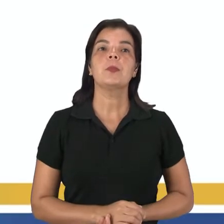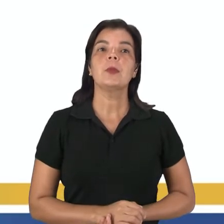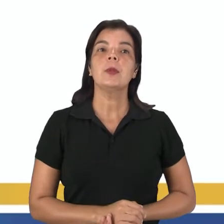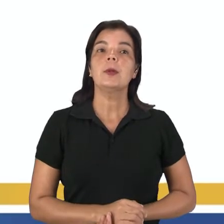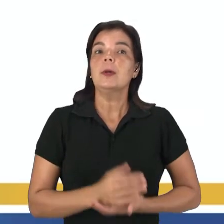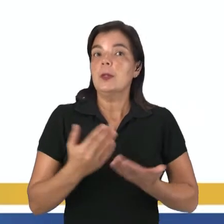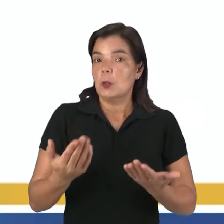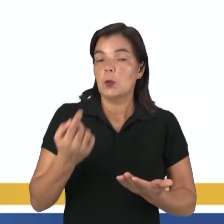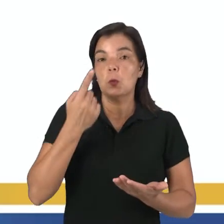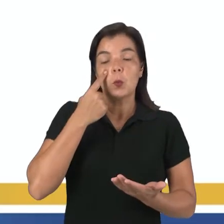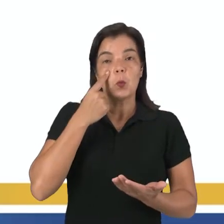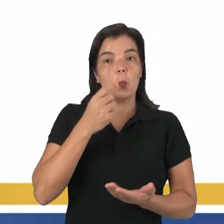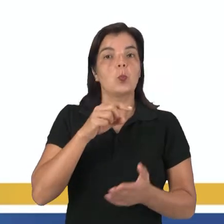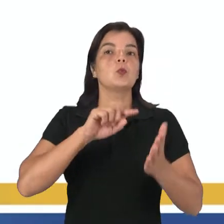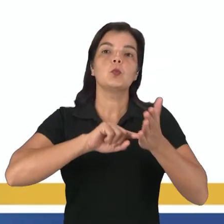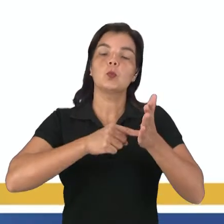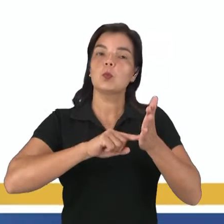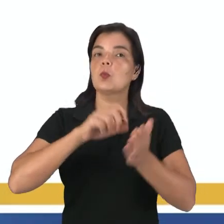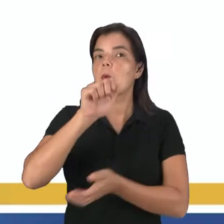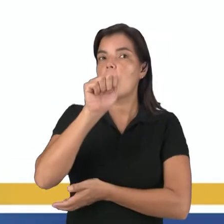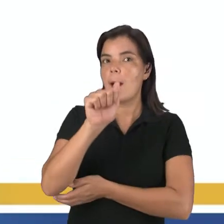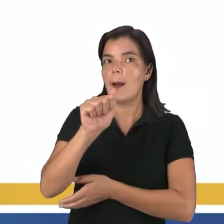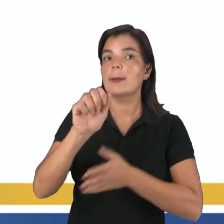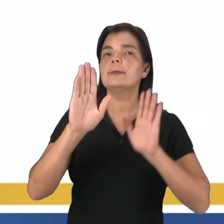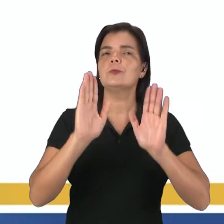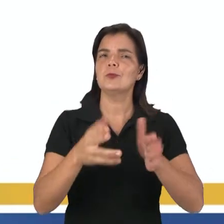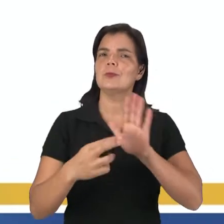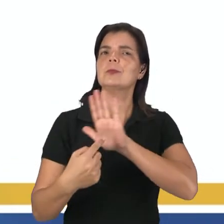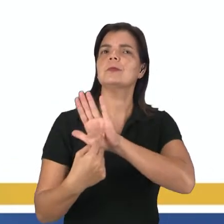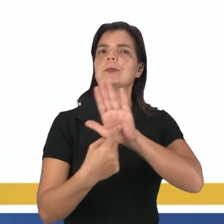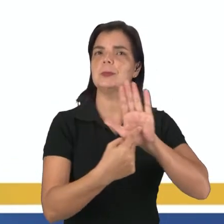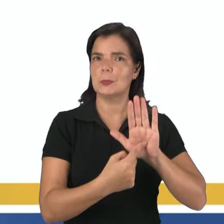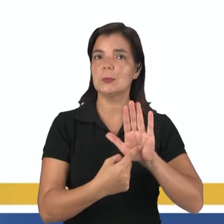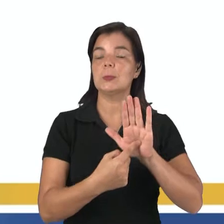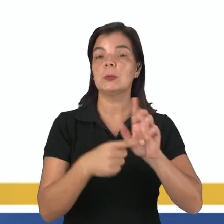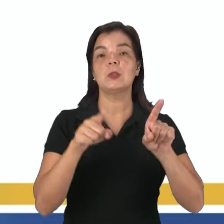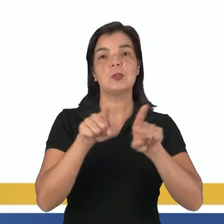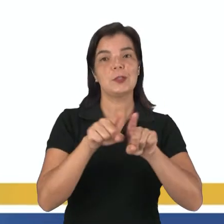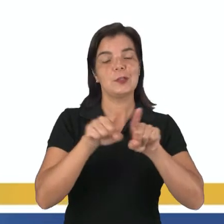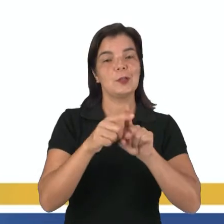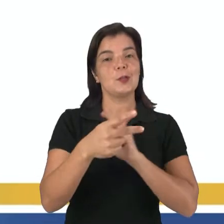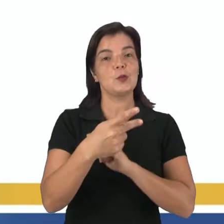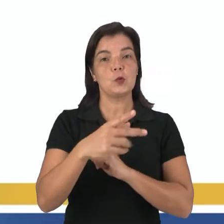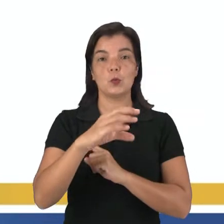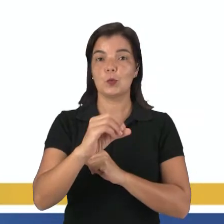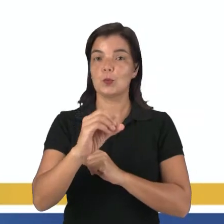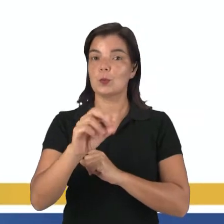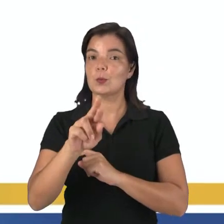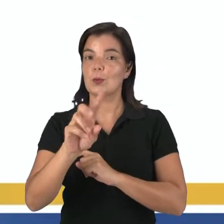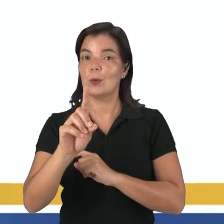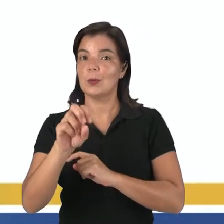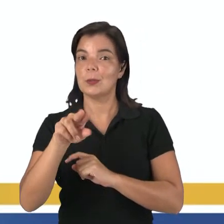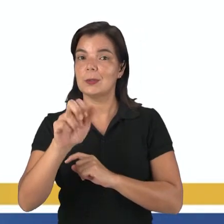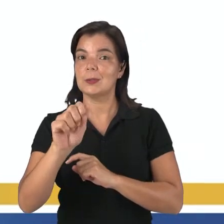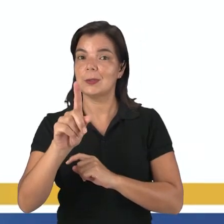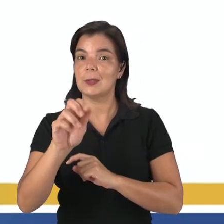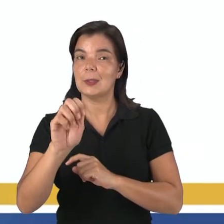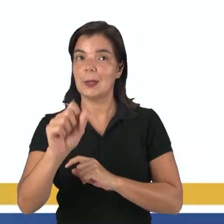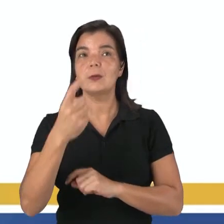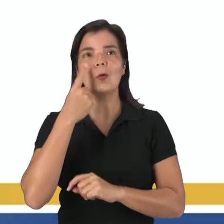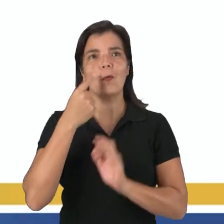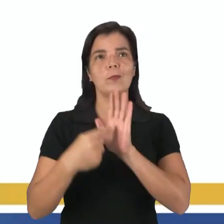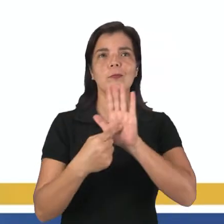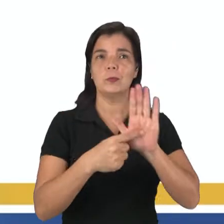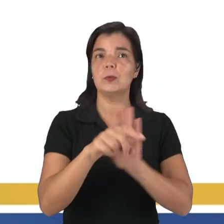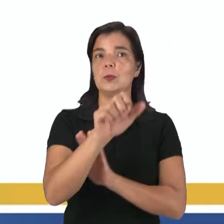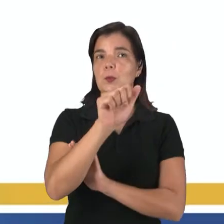Y é tão Note que o ponto a já se apresenta com indicação de seus coordenados vocês estão vendo